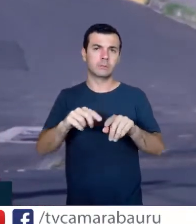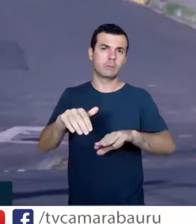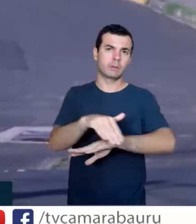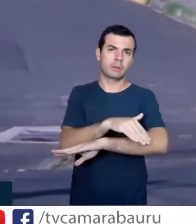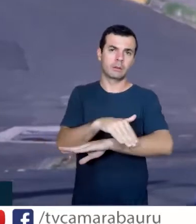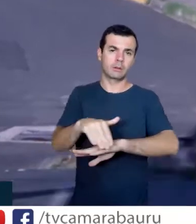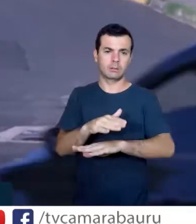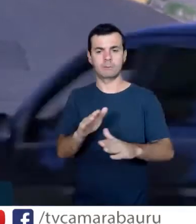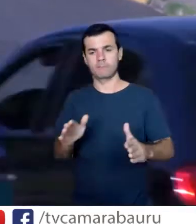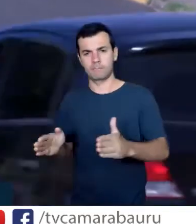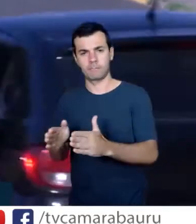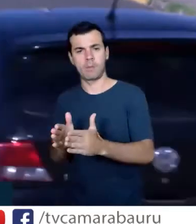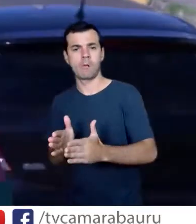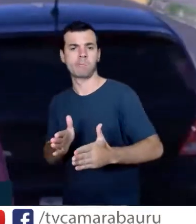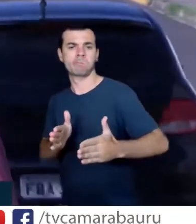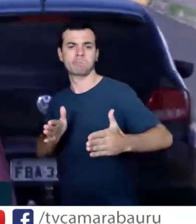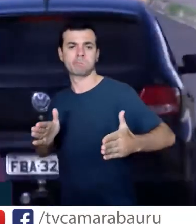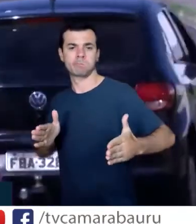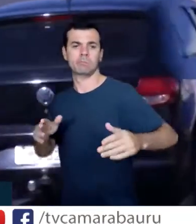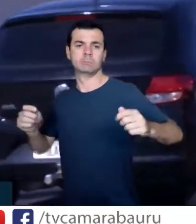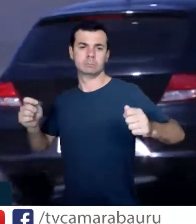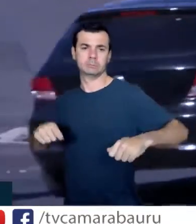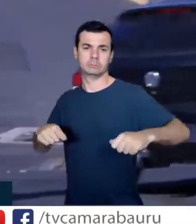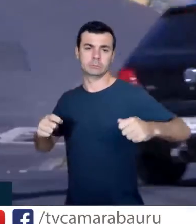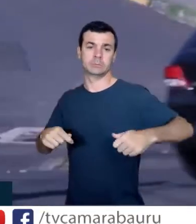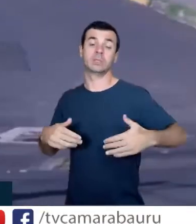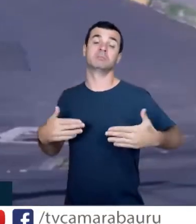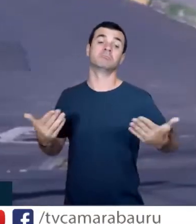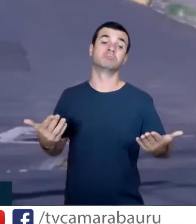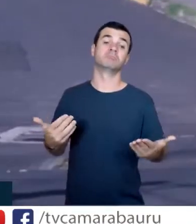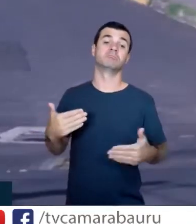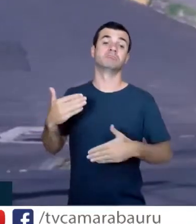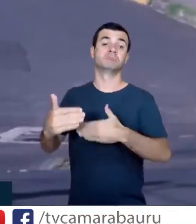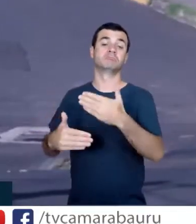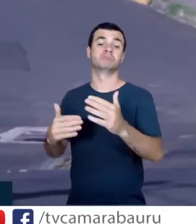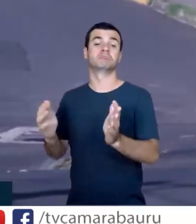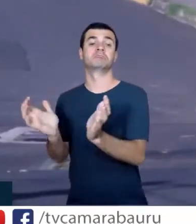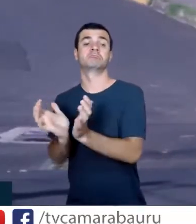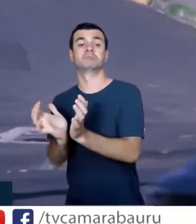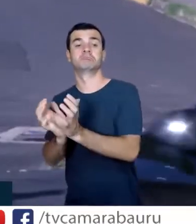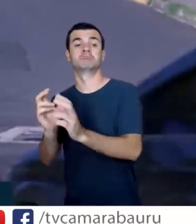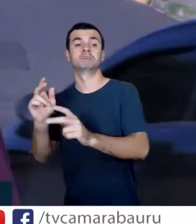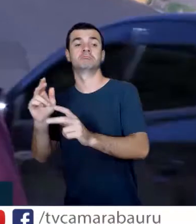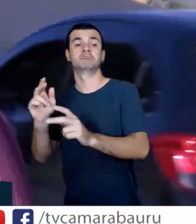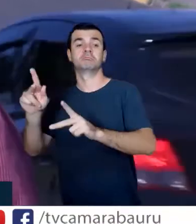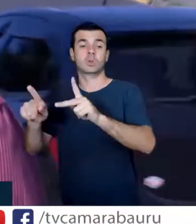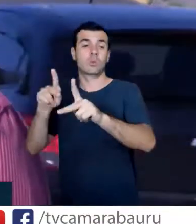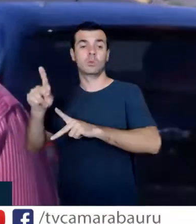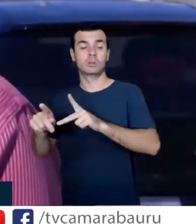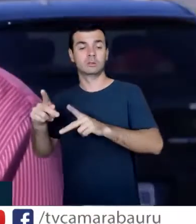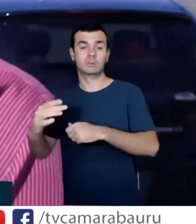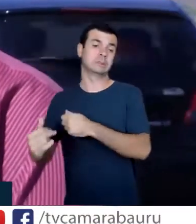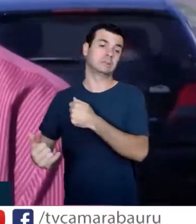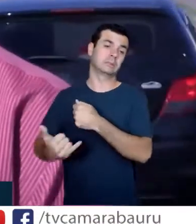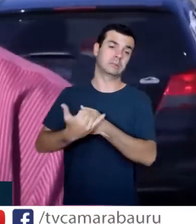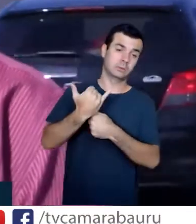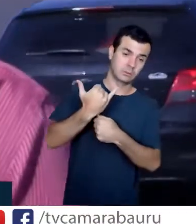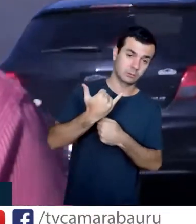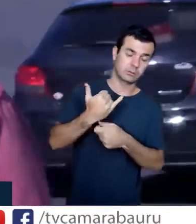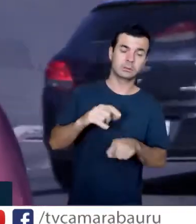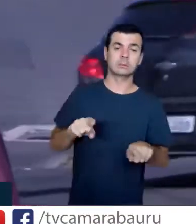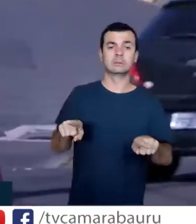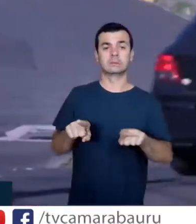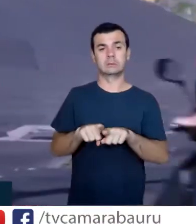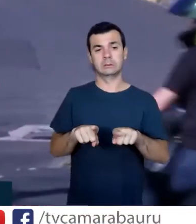trânsito pudesse fluir para a população dessa região. Porém, não só não cumpriu, como hoje essa